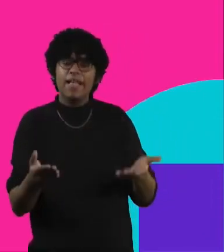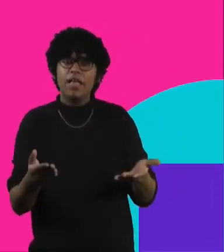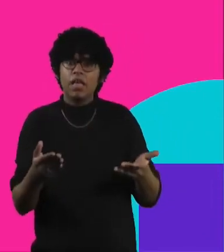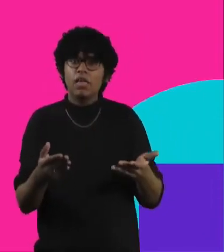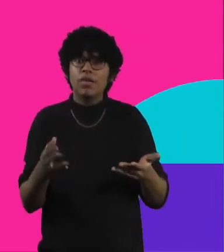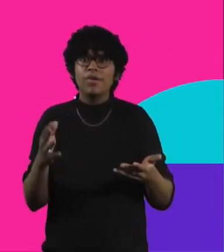de